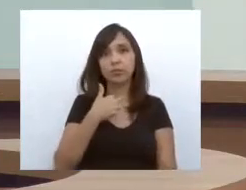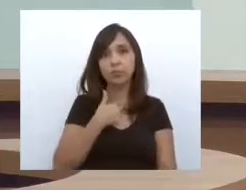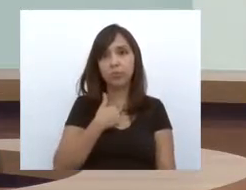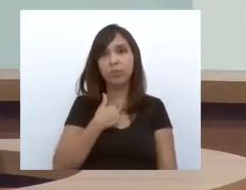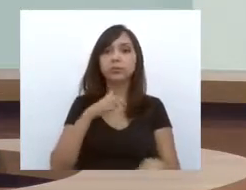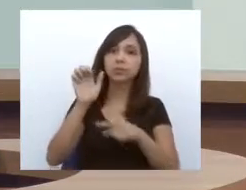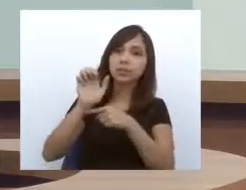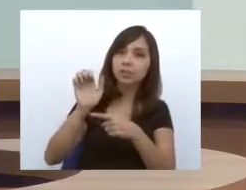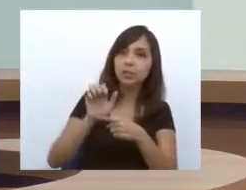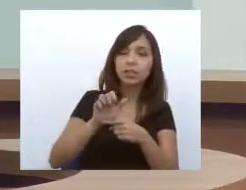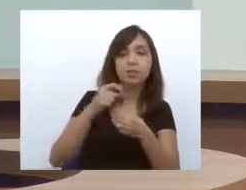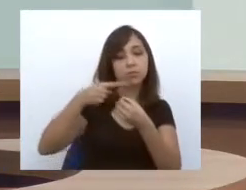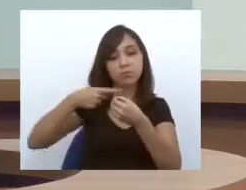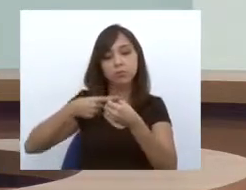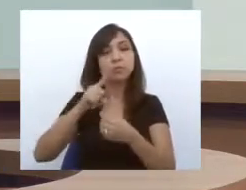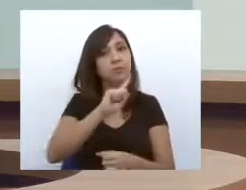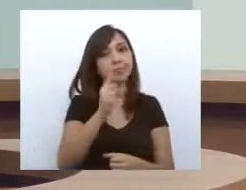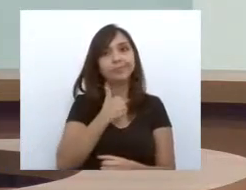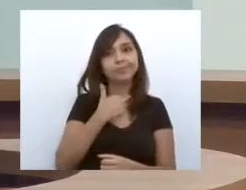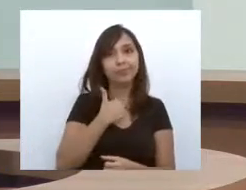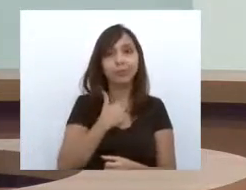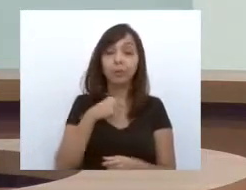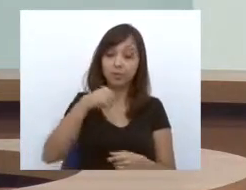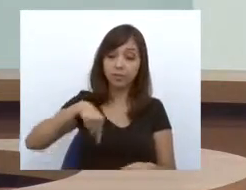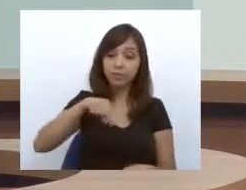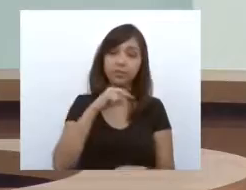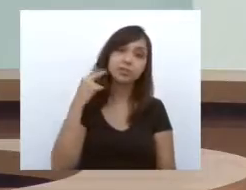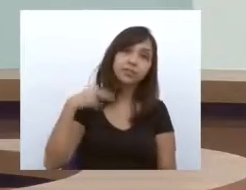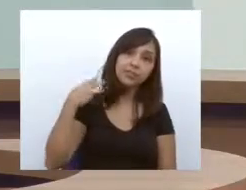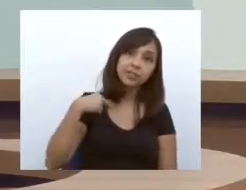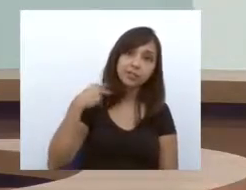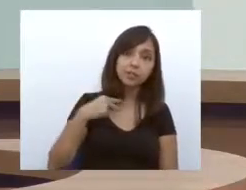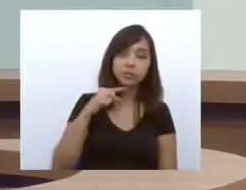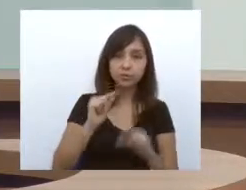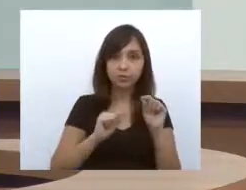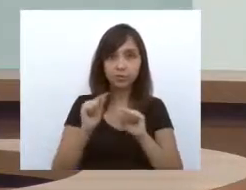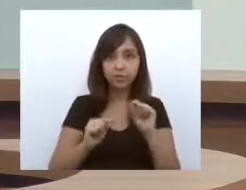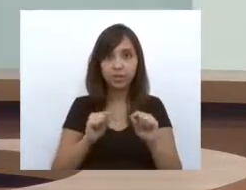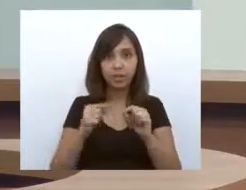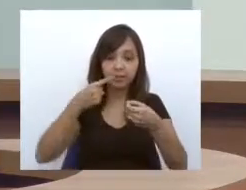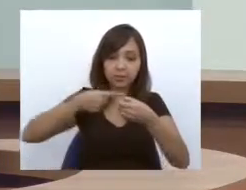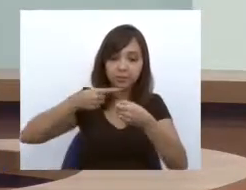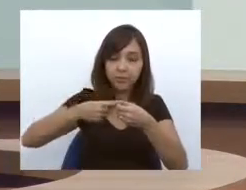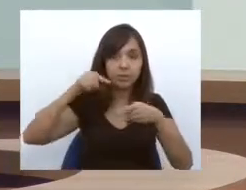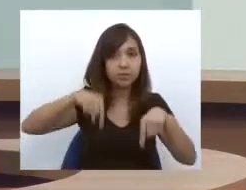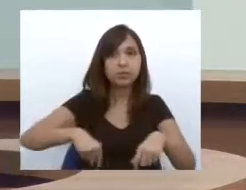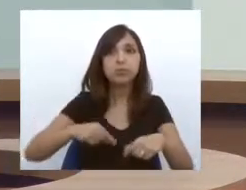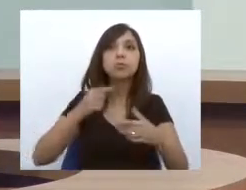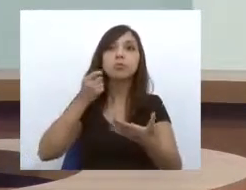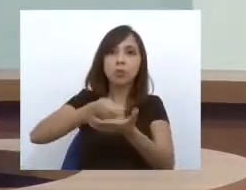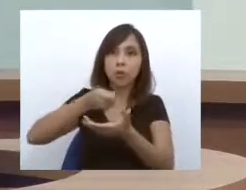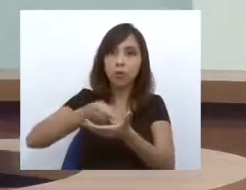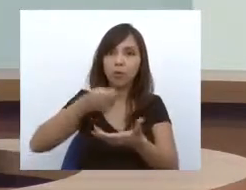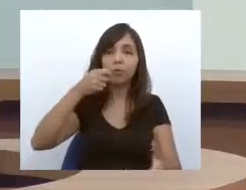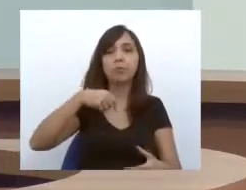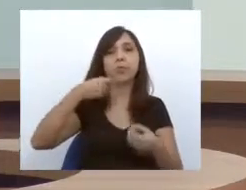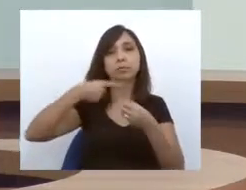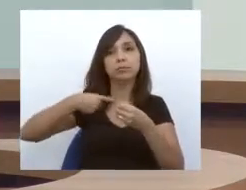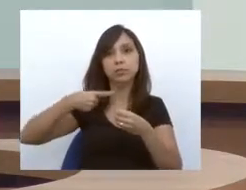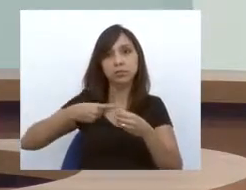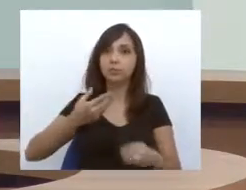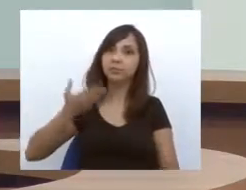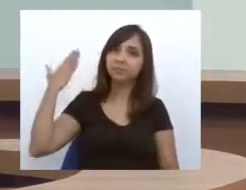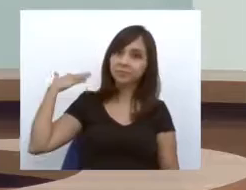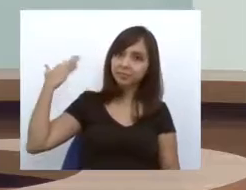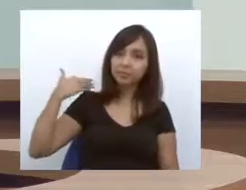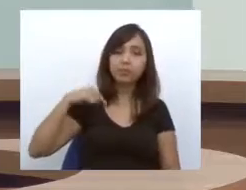estadual, nem municipal. E a nossa parte como vereador, que eu fui eleito para ser vereador do município de Guarulhos, é cobrar o município. Fui